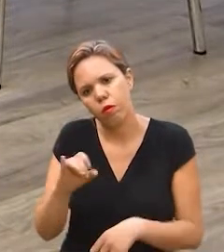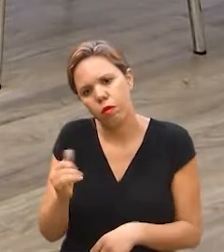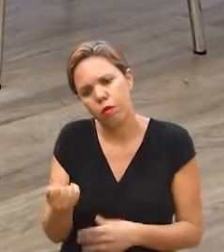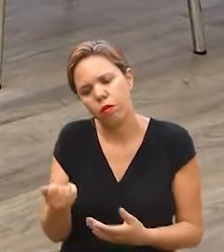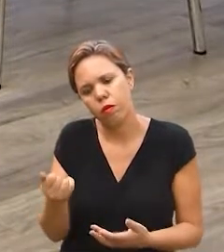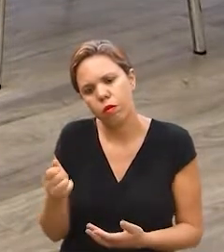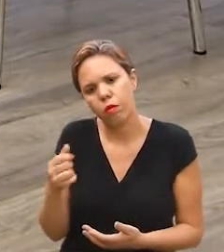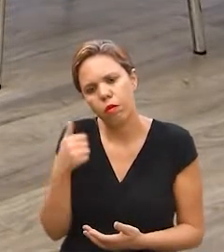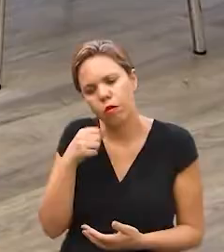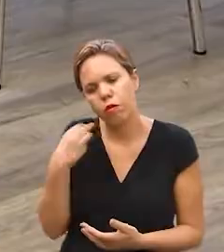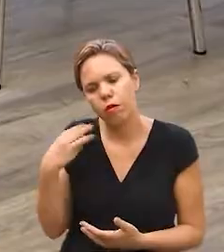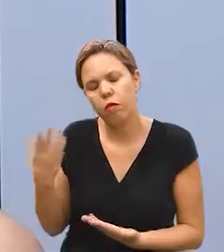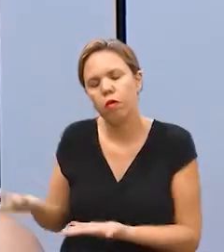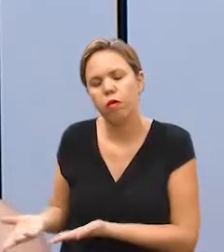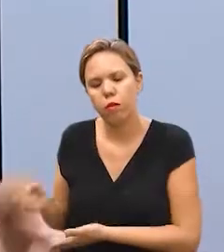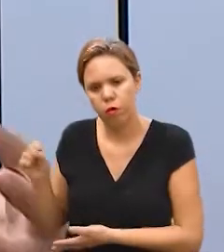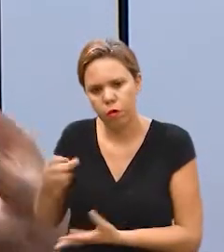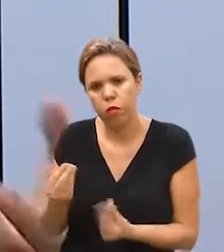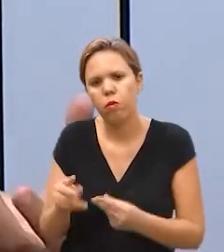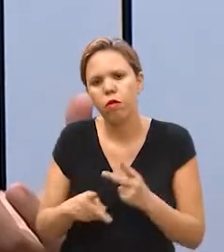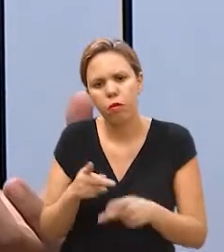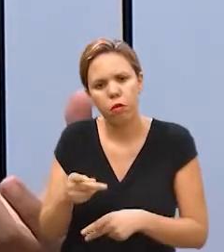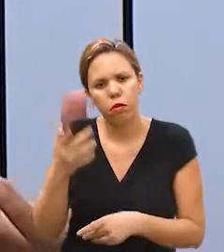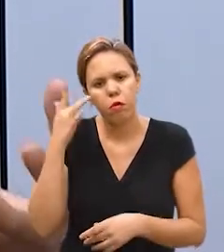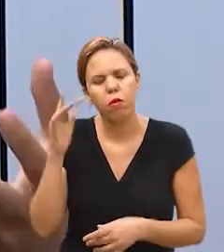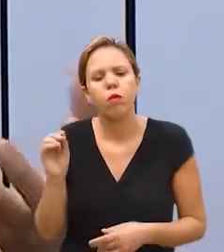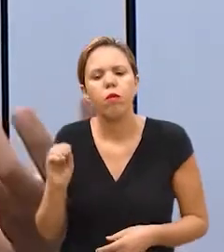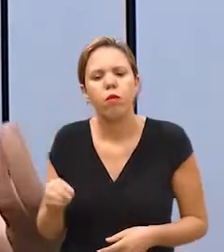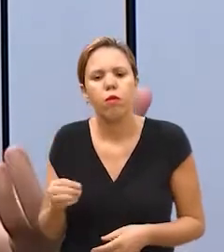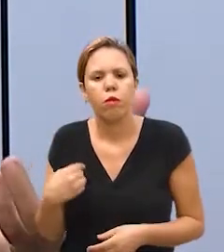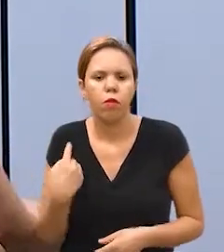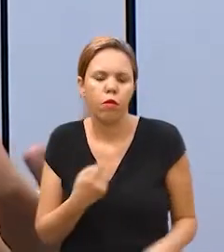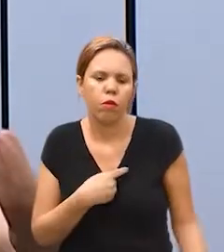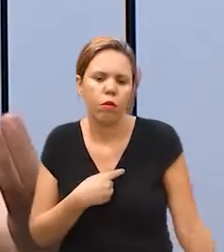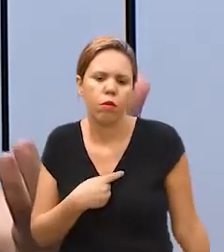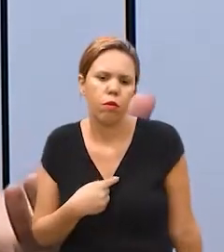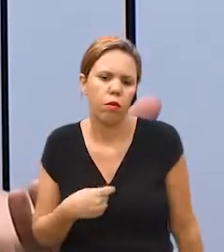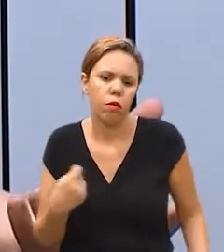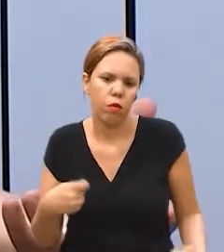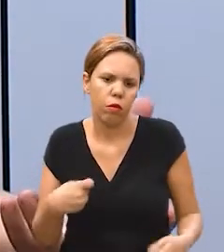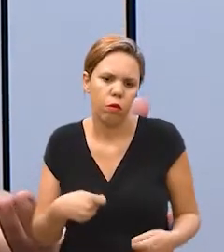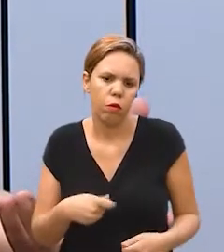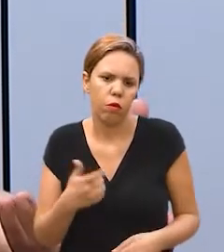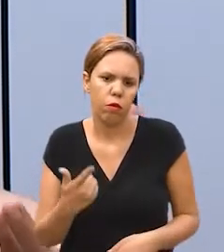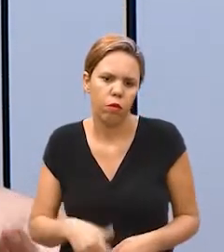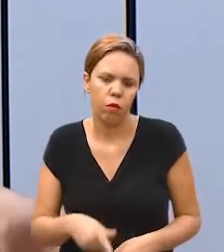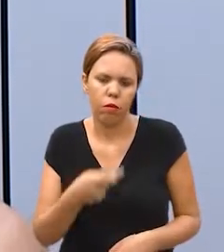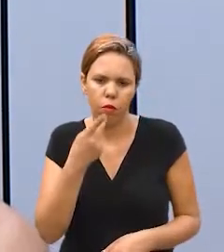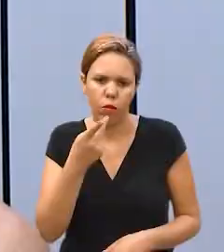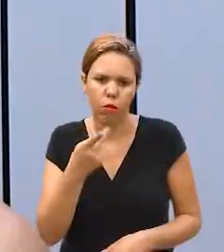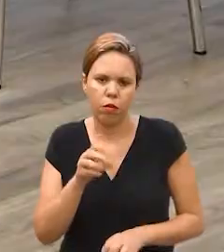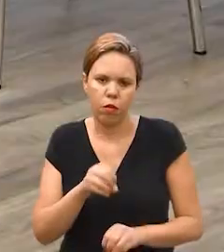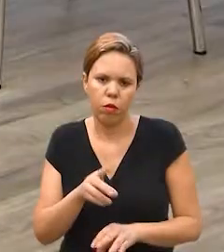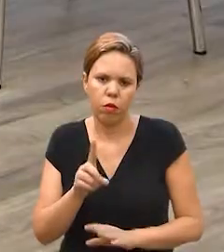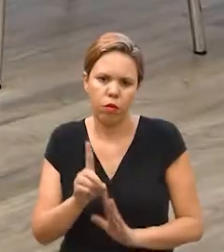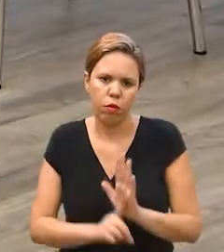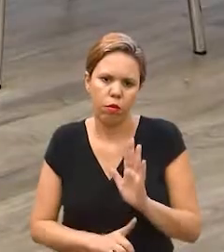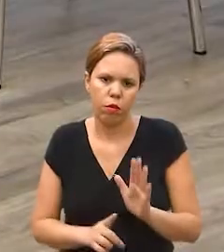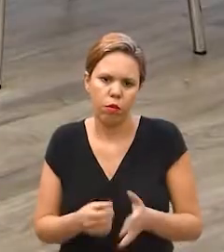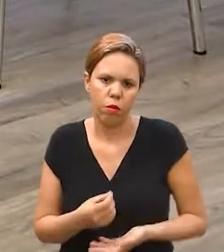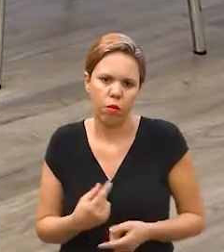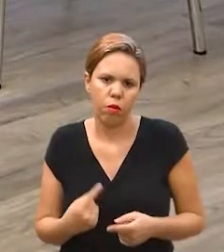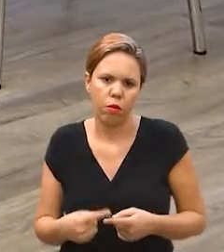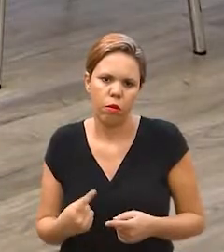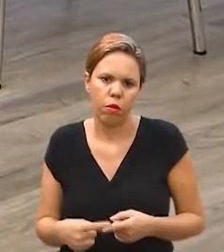muita gente não sabe. A gente precisa sempre reafirmar que educação é direito, porque